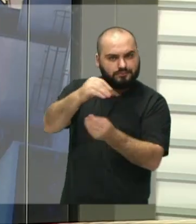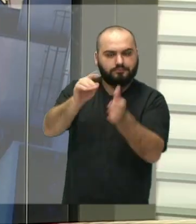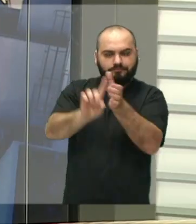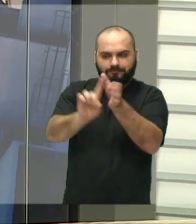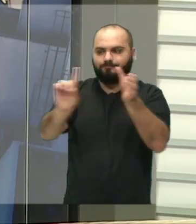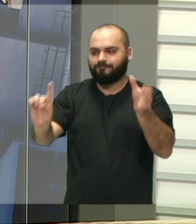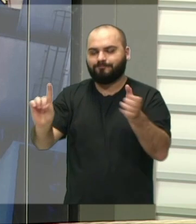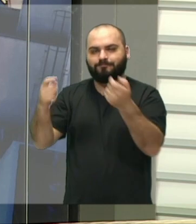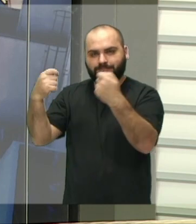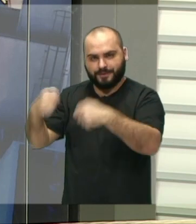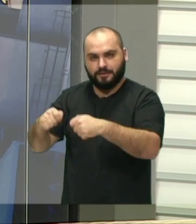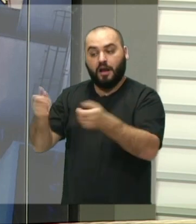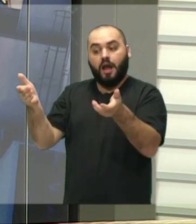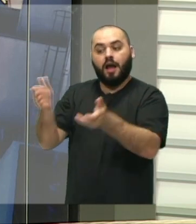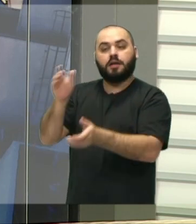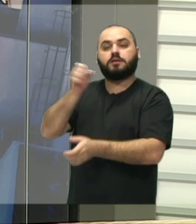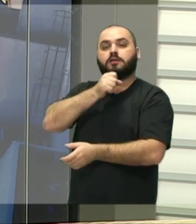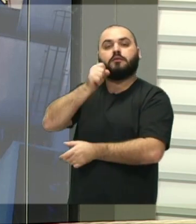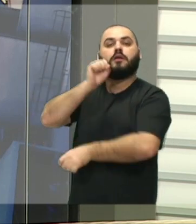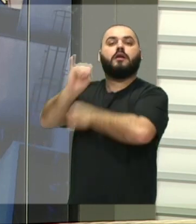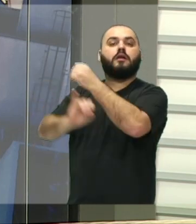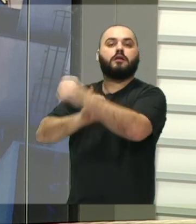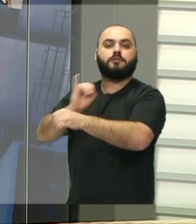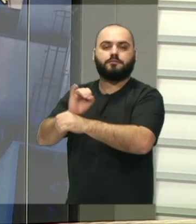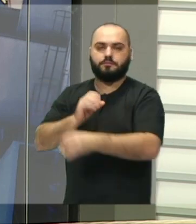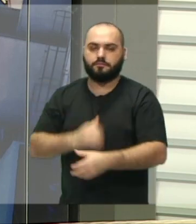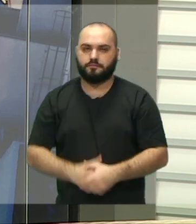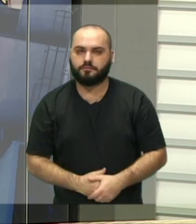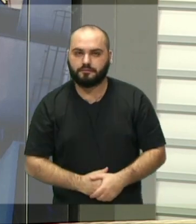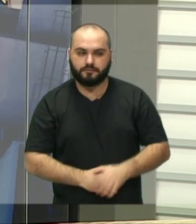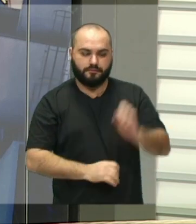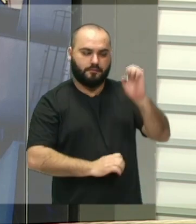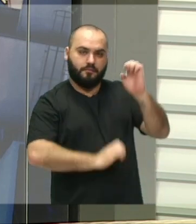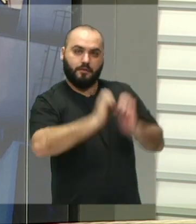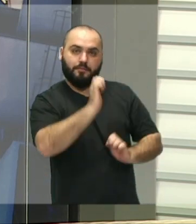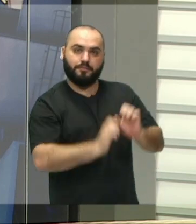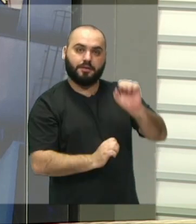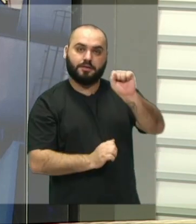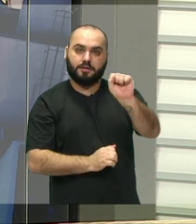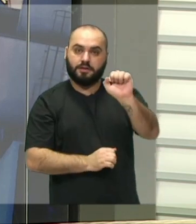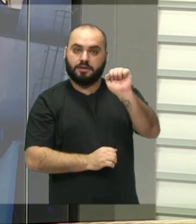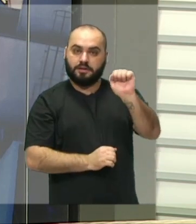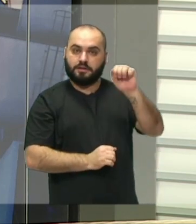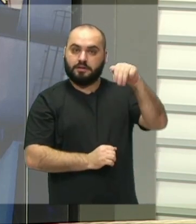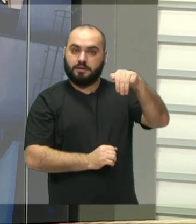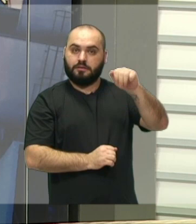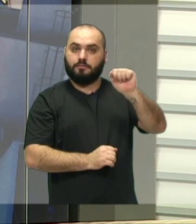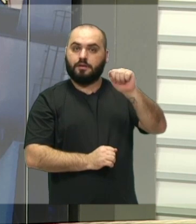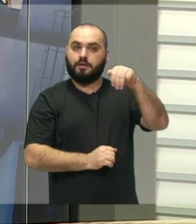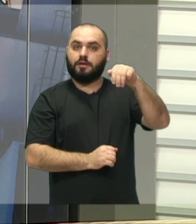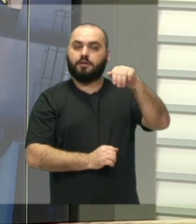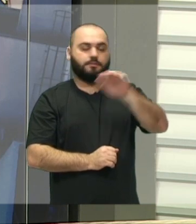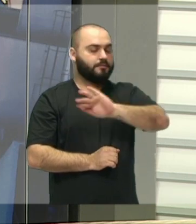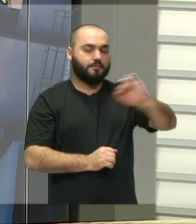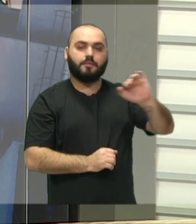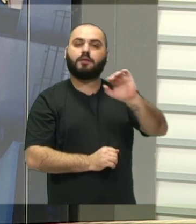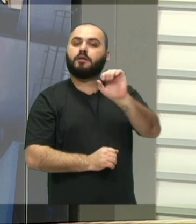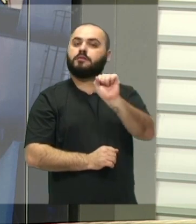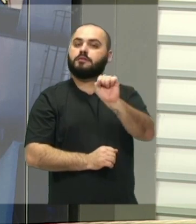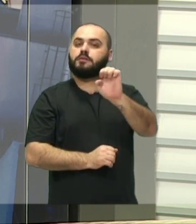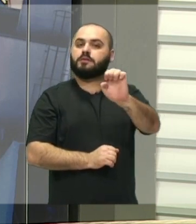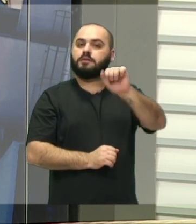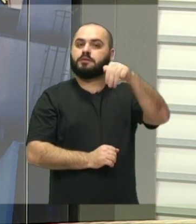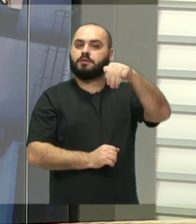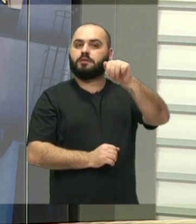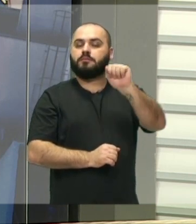O Serviço Municipal de Água, Saneamento Básico e Infraestrutura de Itajaí, o SEMASA, deu início a uma série de obras e